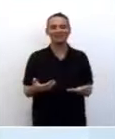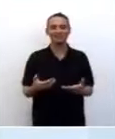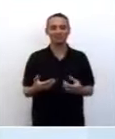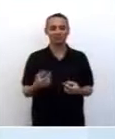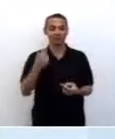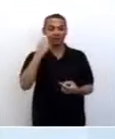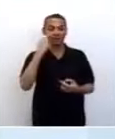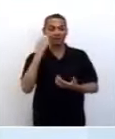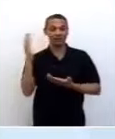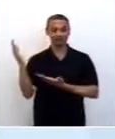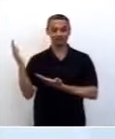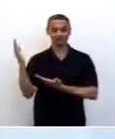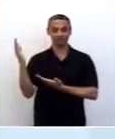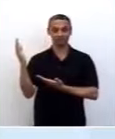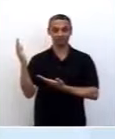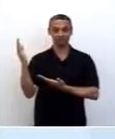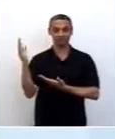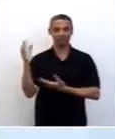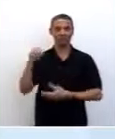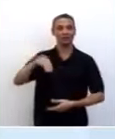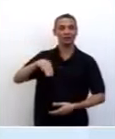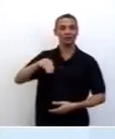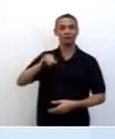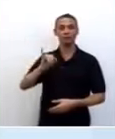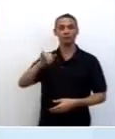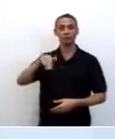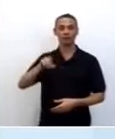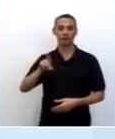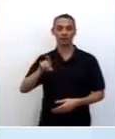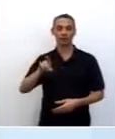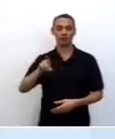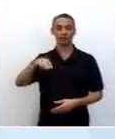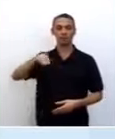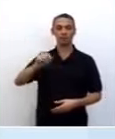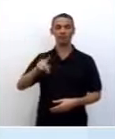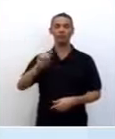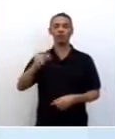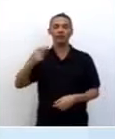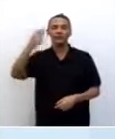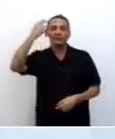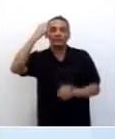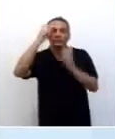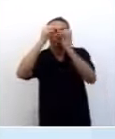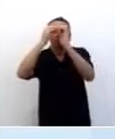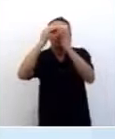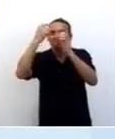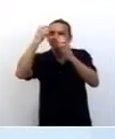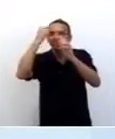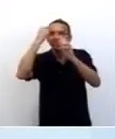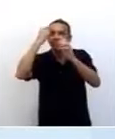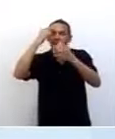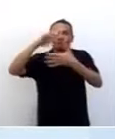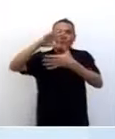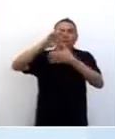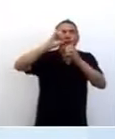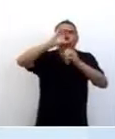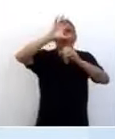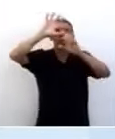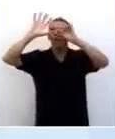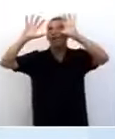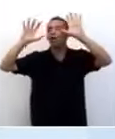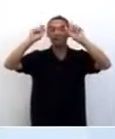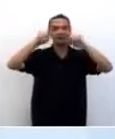já está aí na tela, um mind map, é um mapa mental. Vão escrevendo ali no caderno de vocês, ou então, se vocês acharem